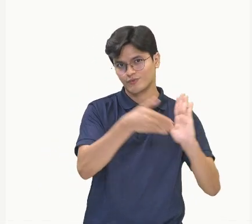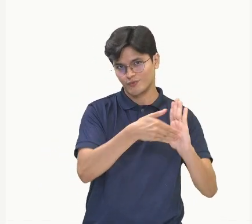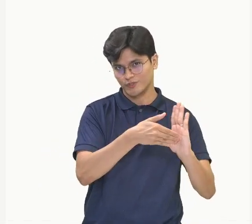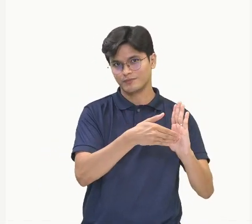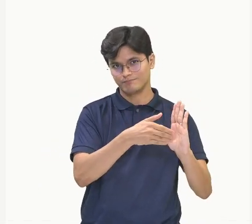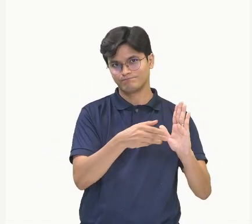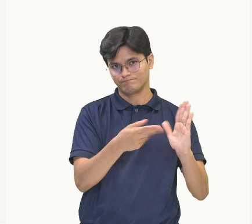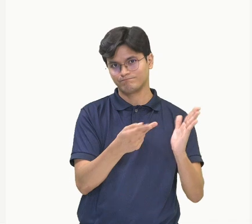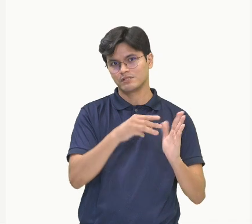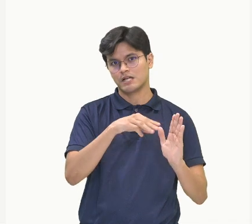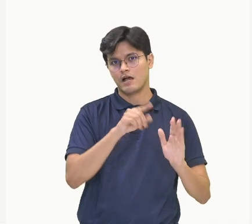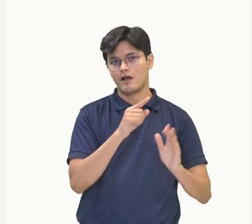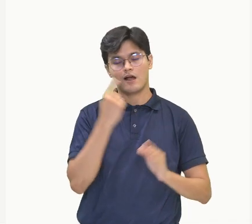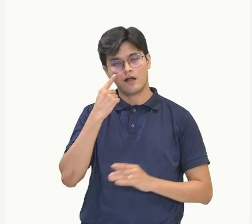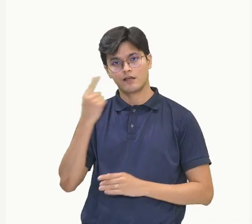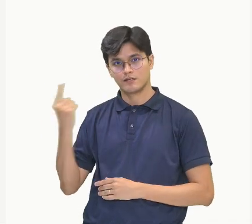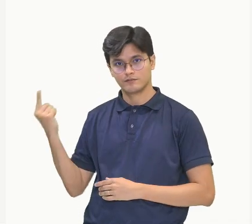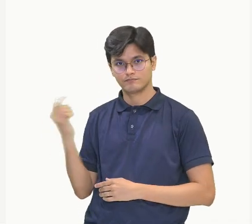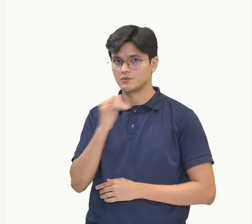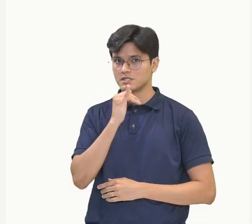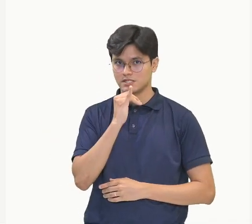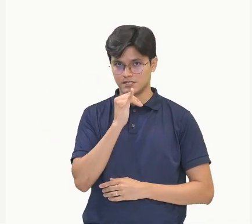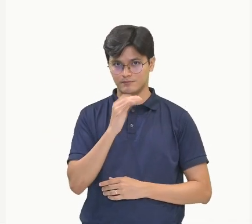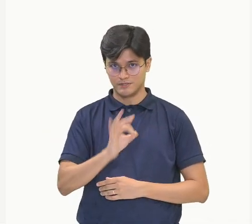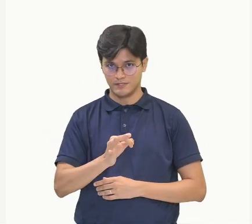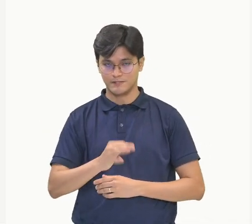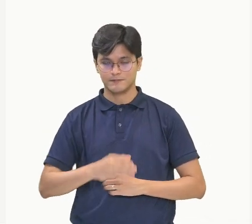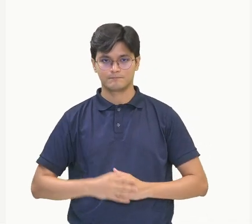milésimos. Ok? Então, quando não tem número